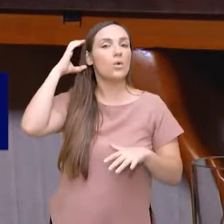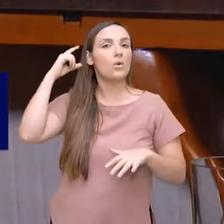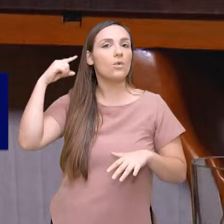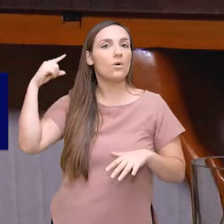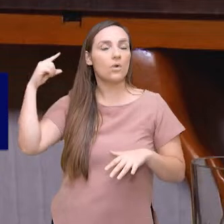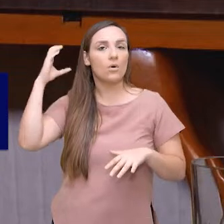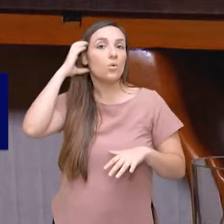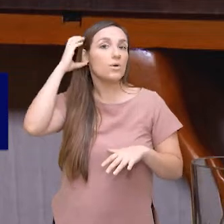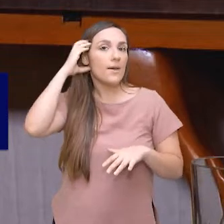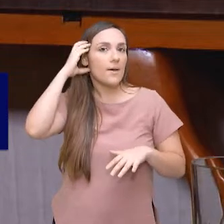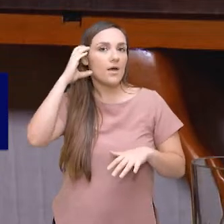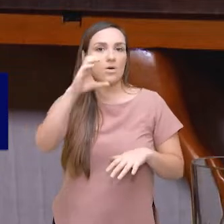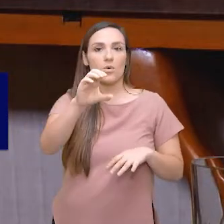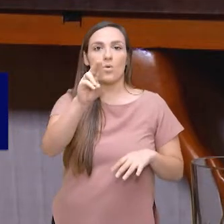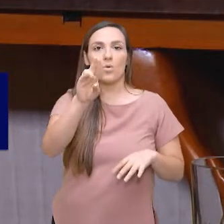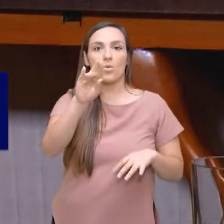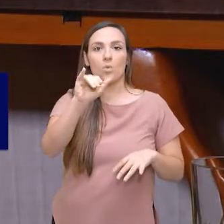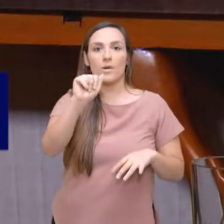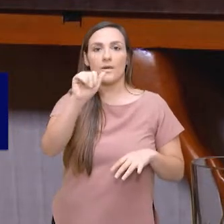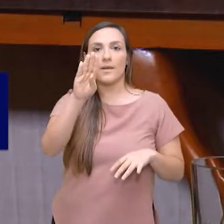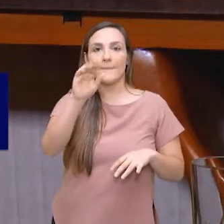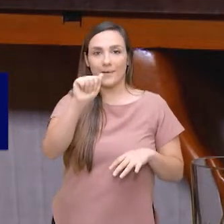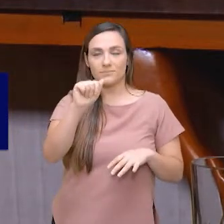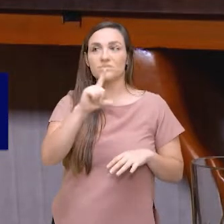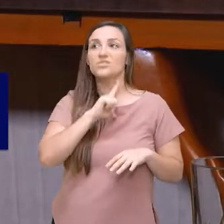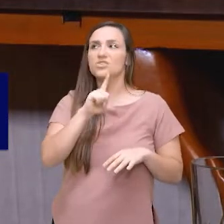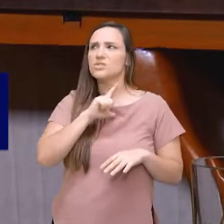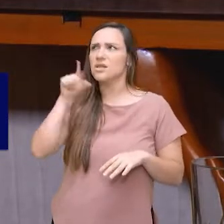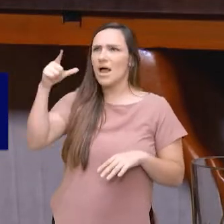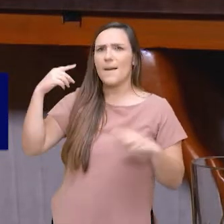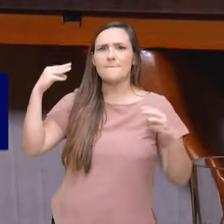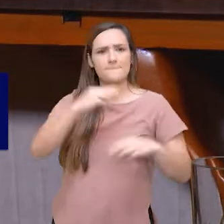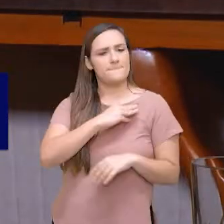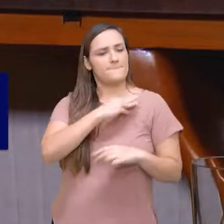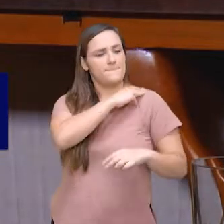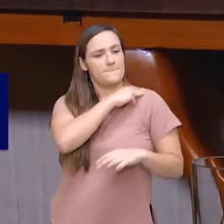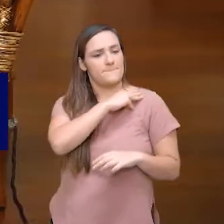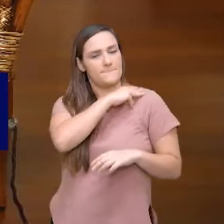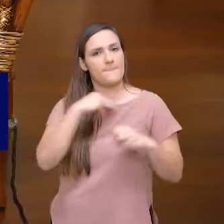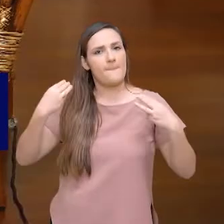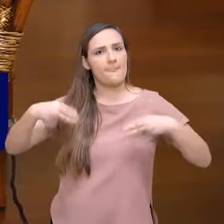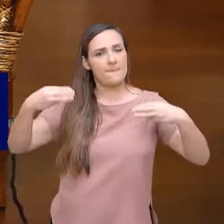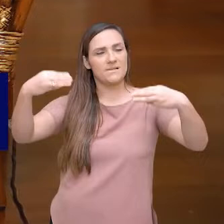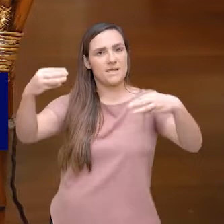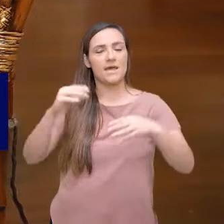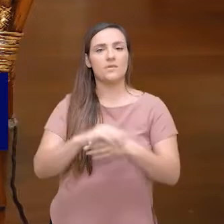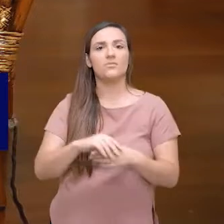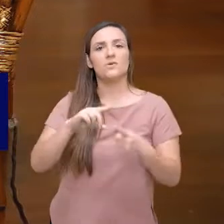o ministro Reis Veloso do Planejamento e o ministro